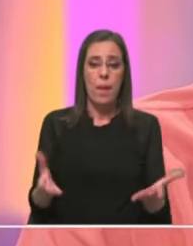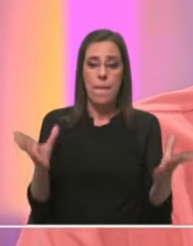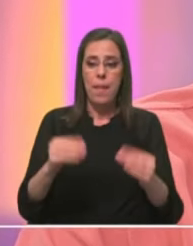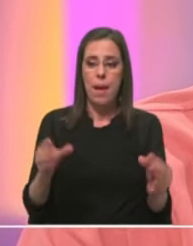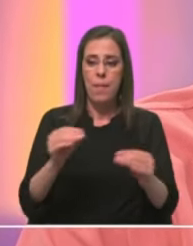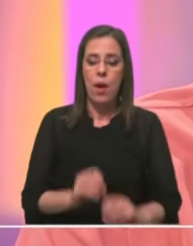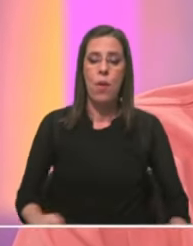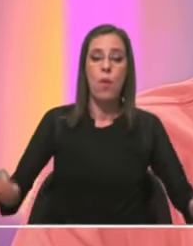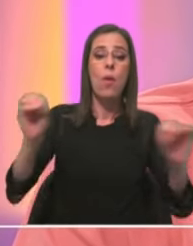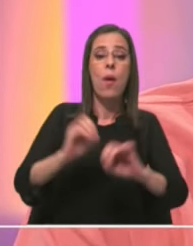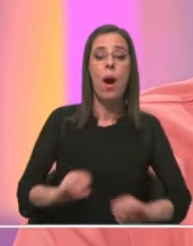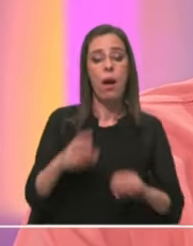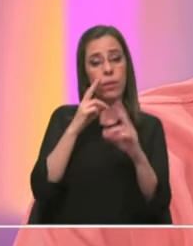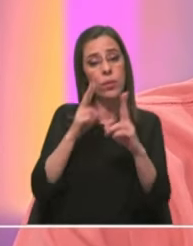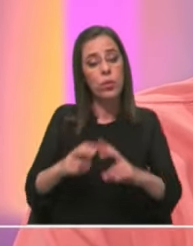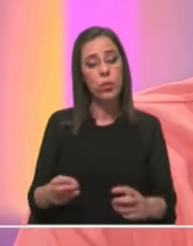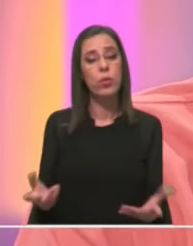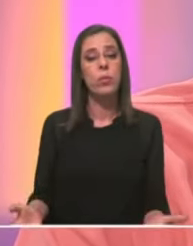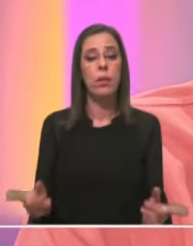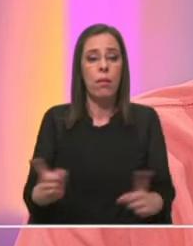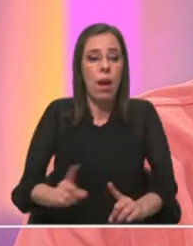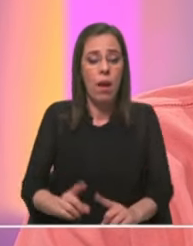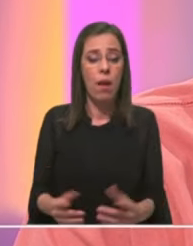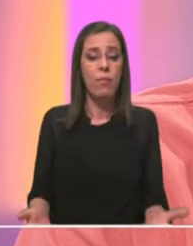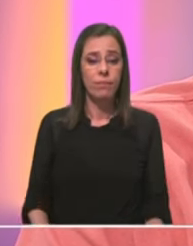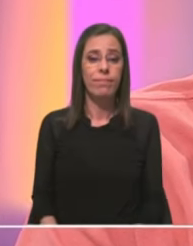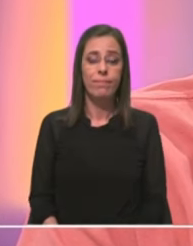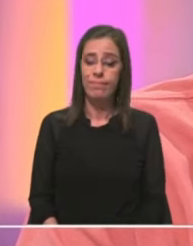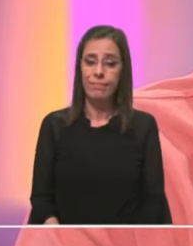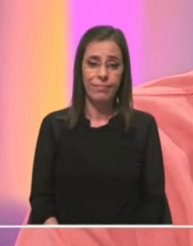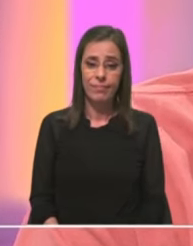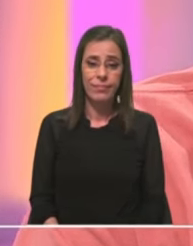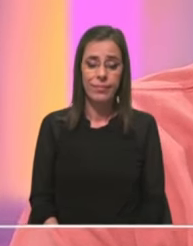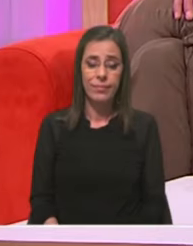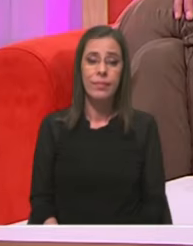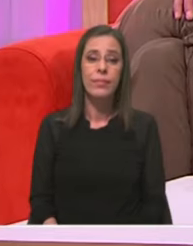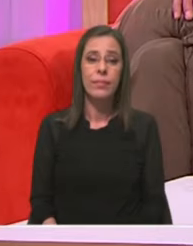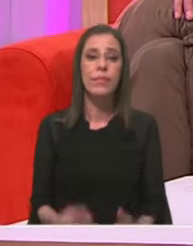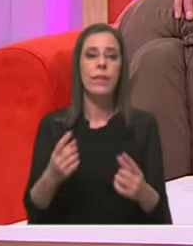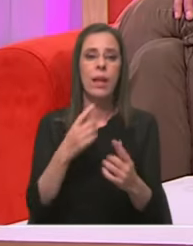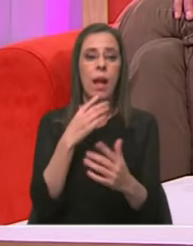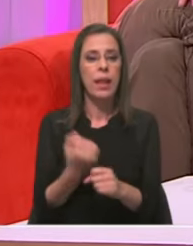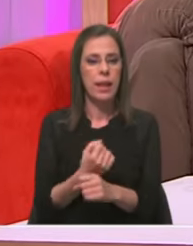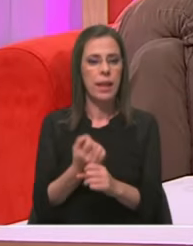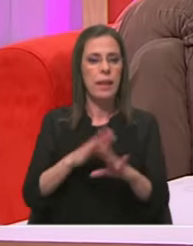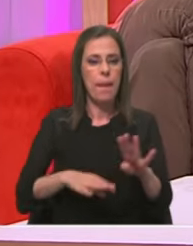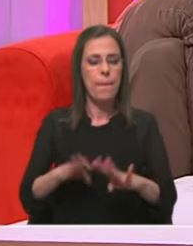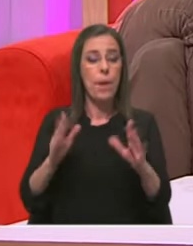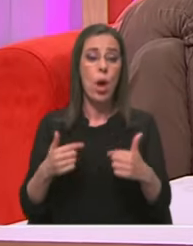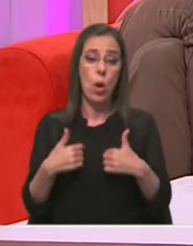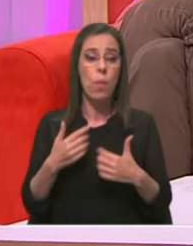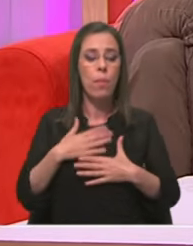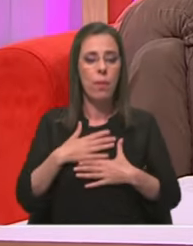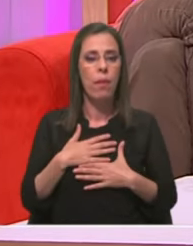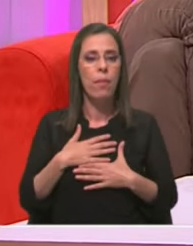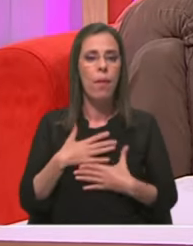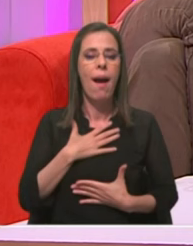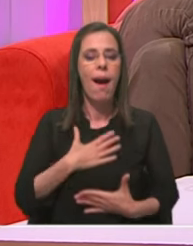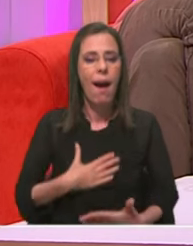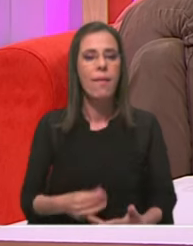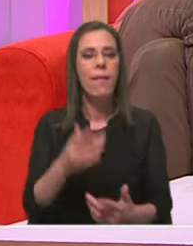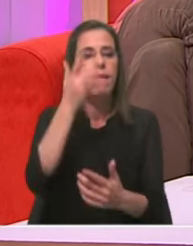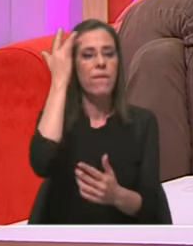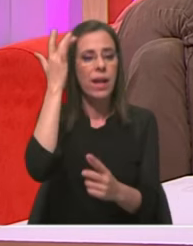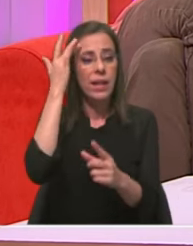mais e e descobri que que afinal não não é não não é bem assim e e há um grande trabalho a fazer e eu próprio queria